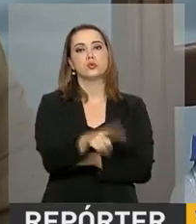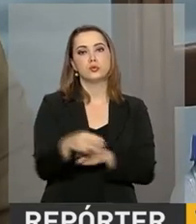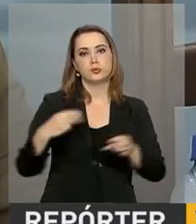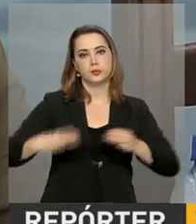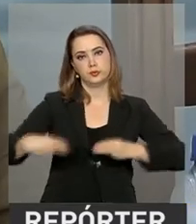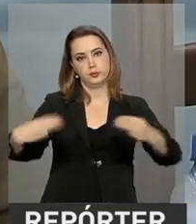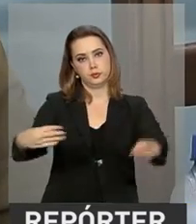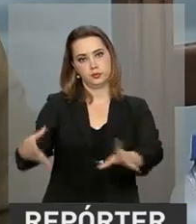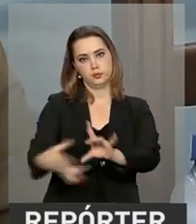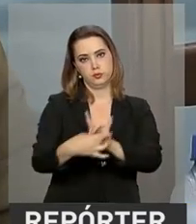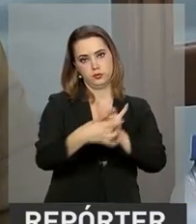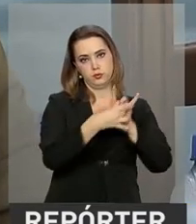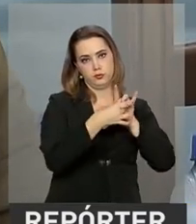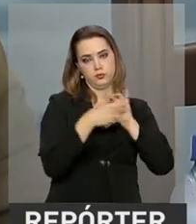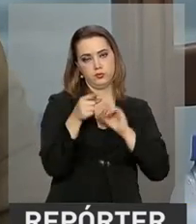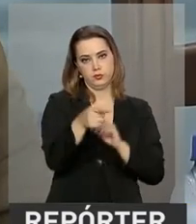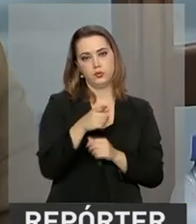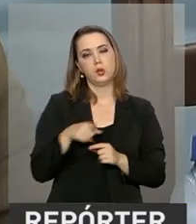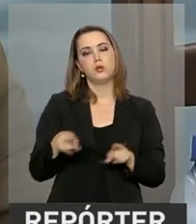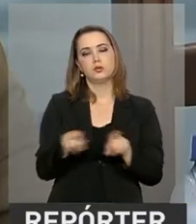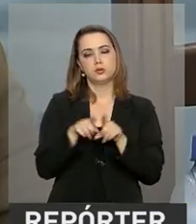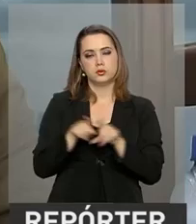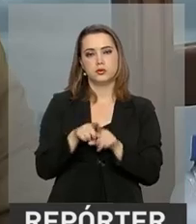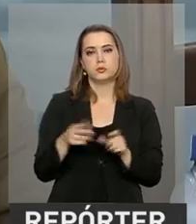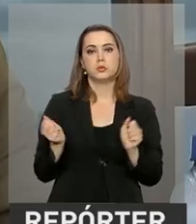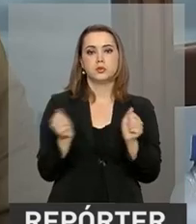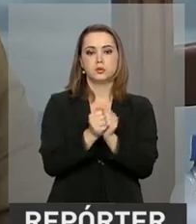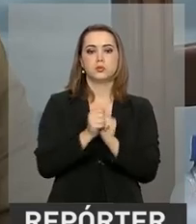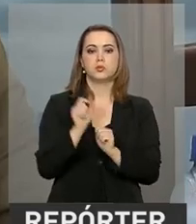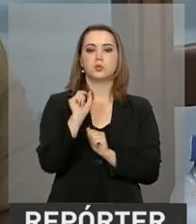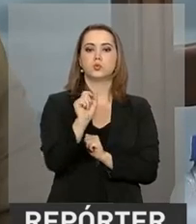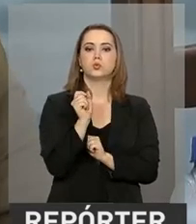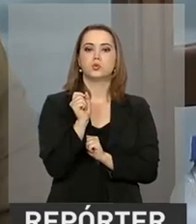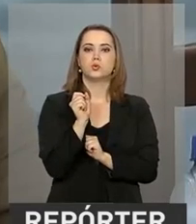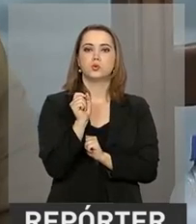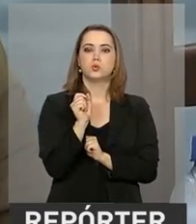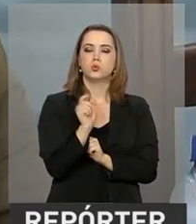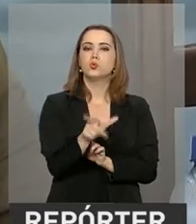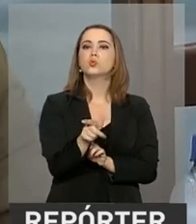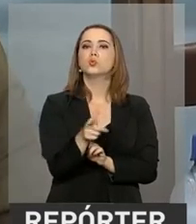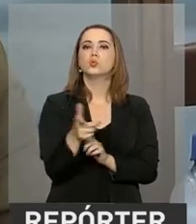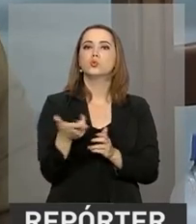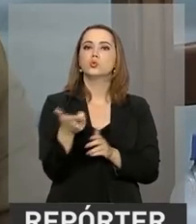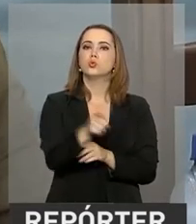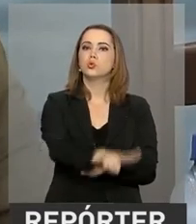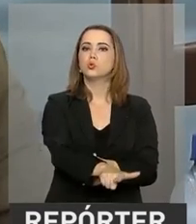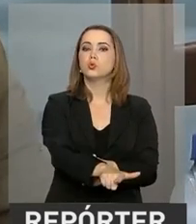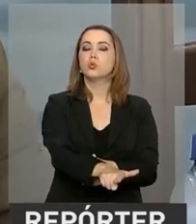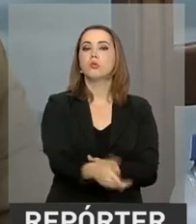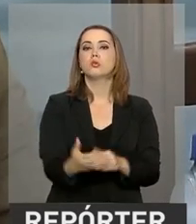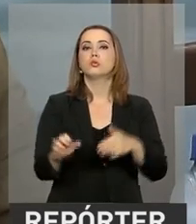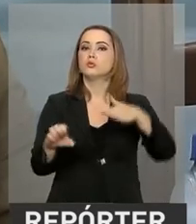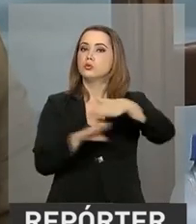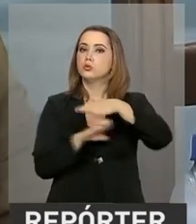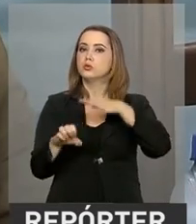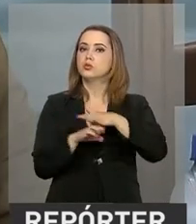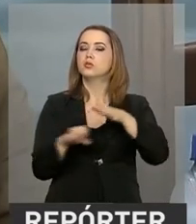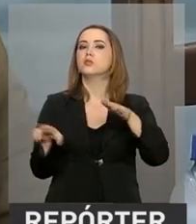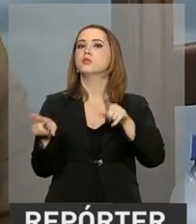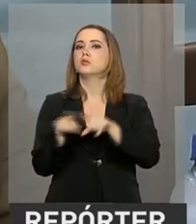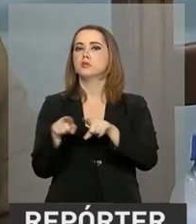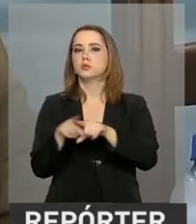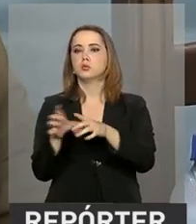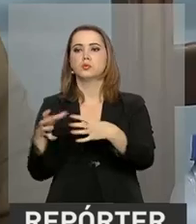parceiros. Também estamos abertos à participação de empresas e das próprias confederações. Então,